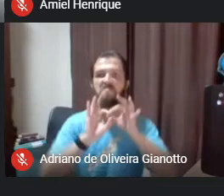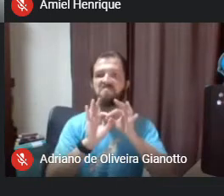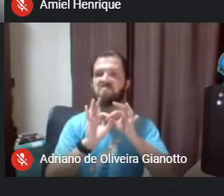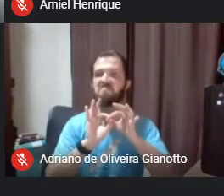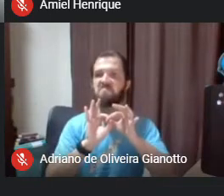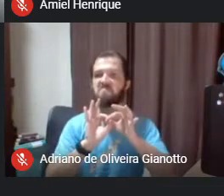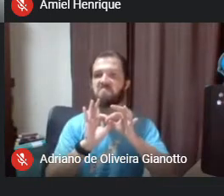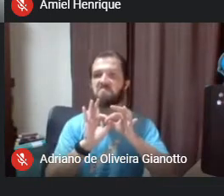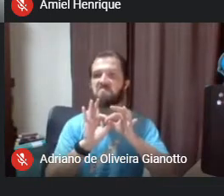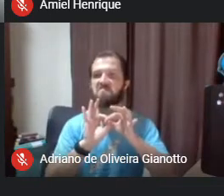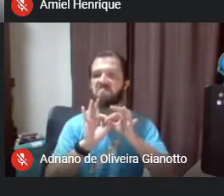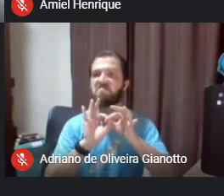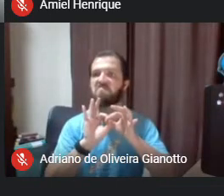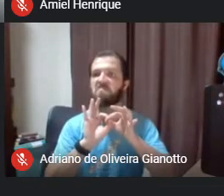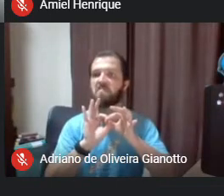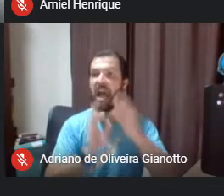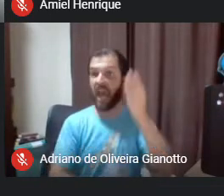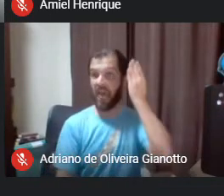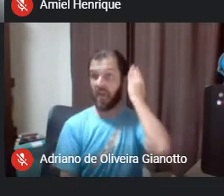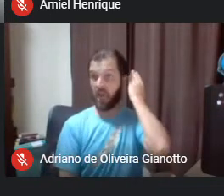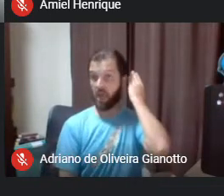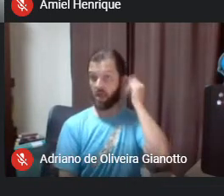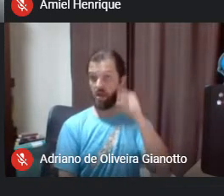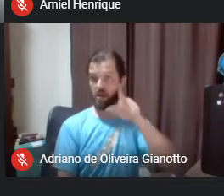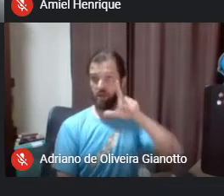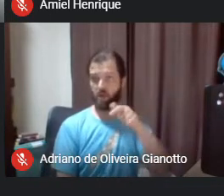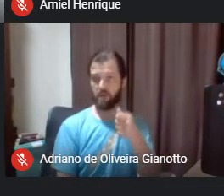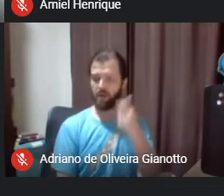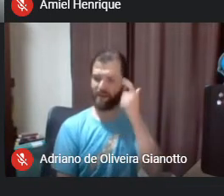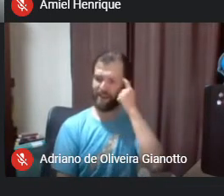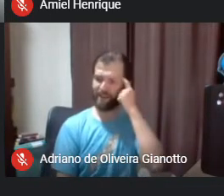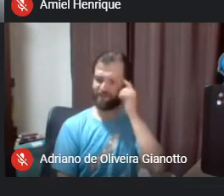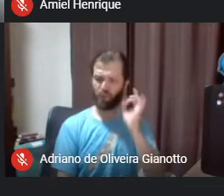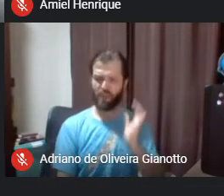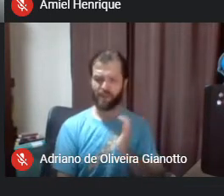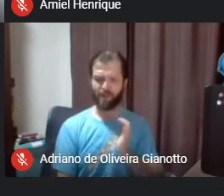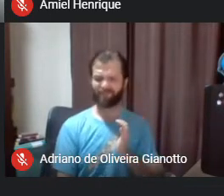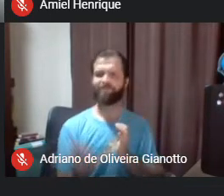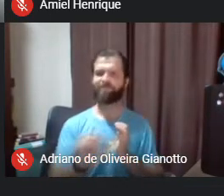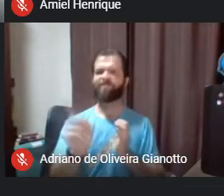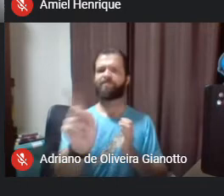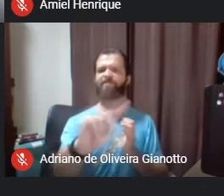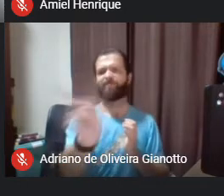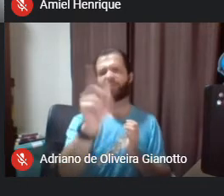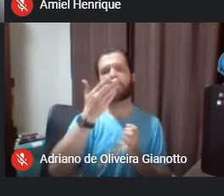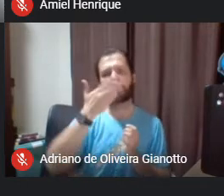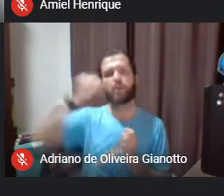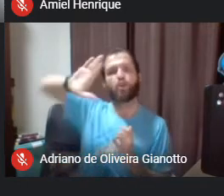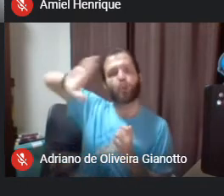pobres. Veja que, né, eles estavam unidos, a educação era para todos.